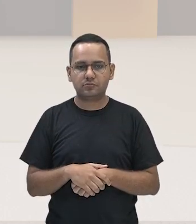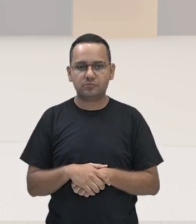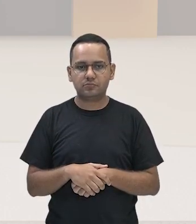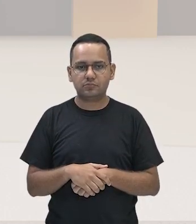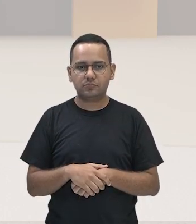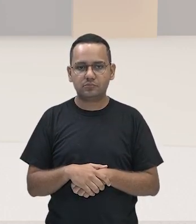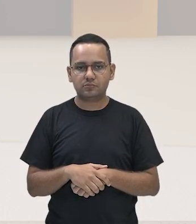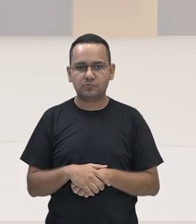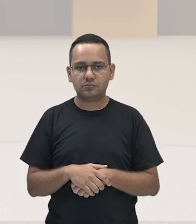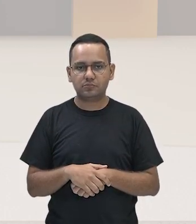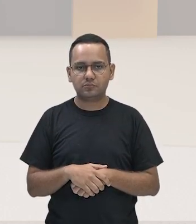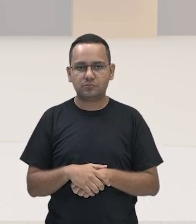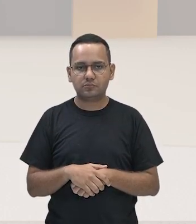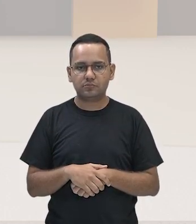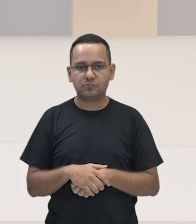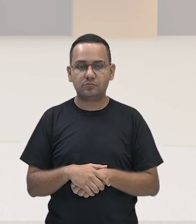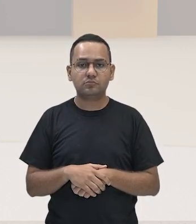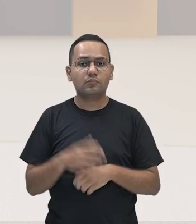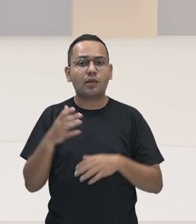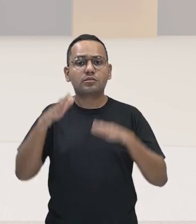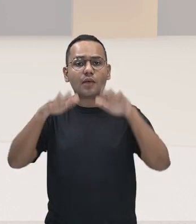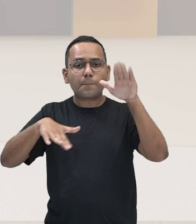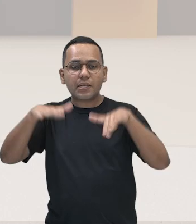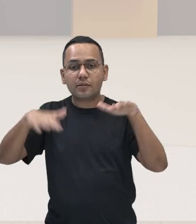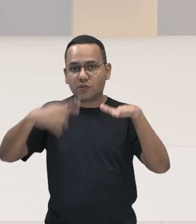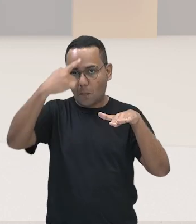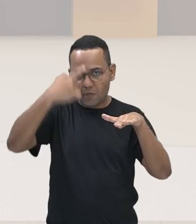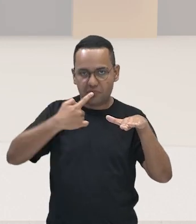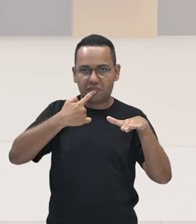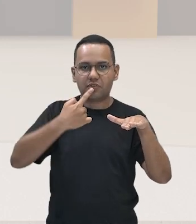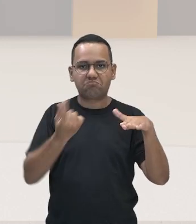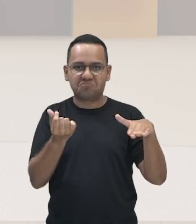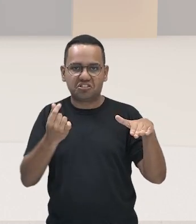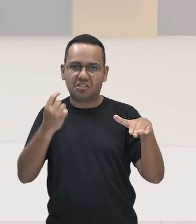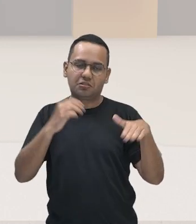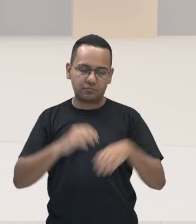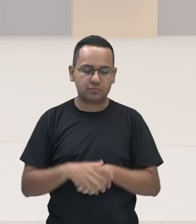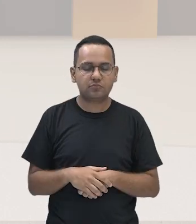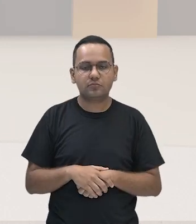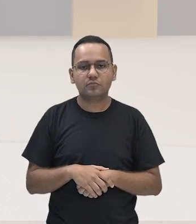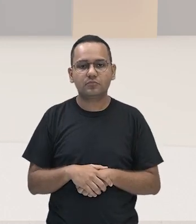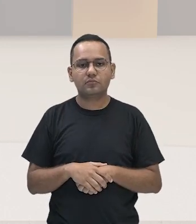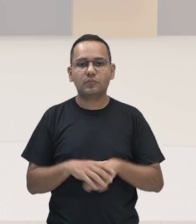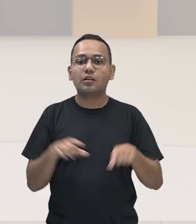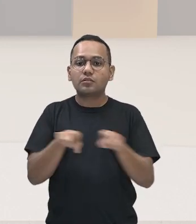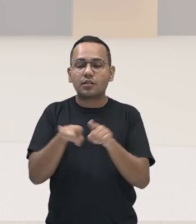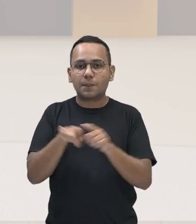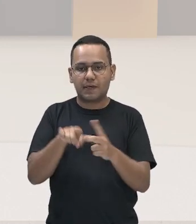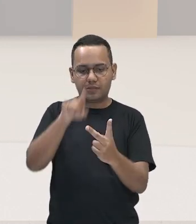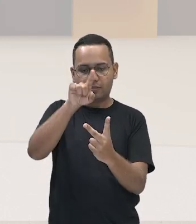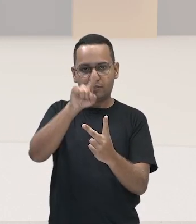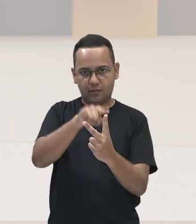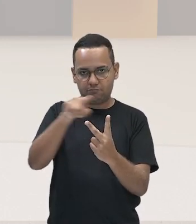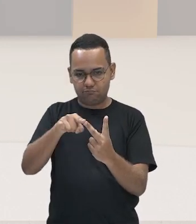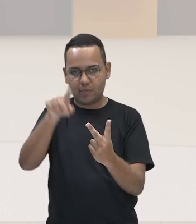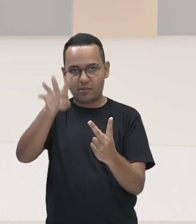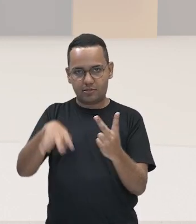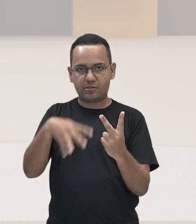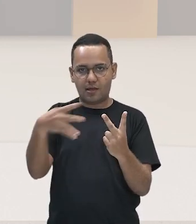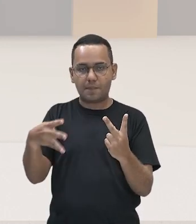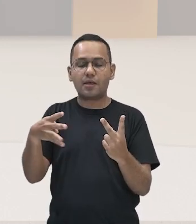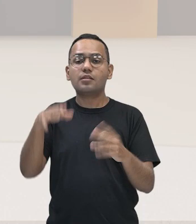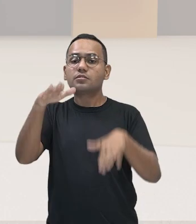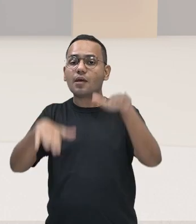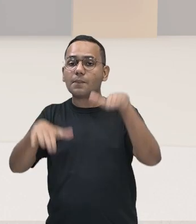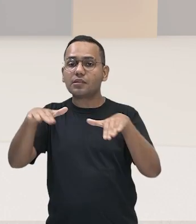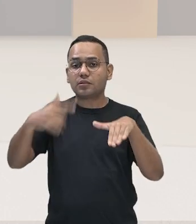os empréstimos, varia conforme o perfil, essa tabela de amortização também varia também conforme o perfil do